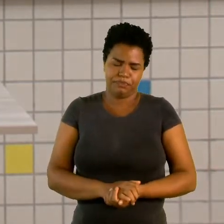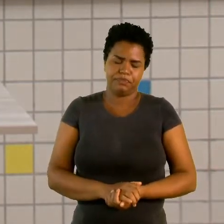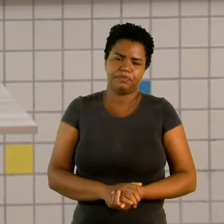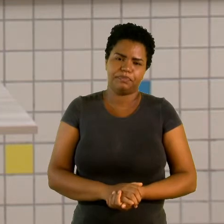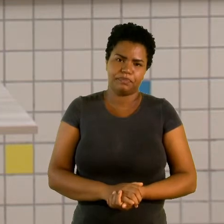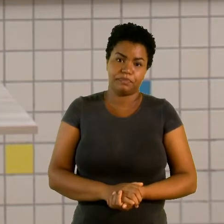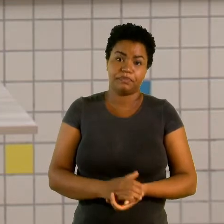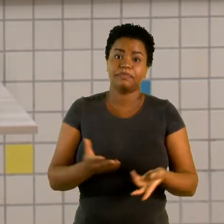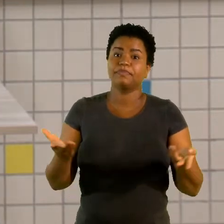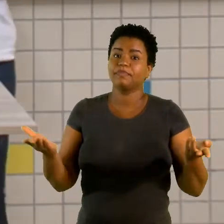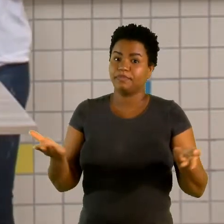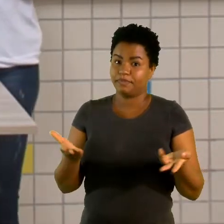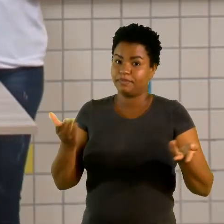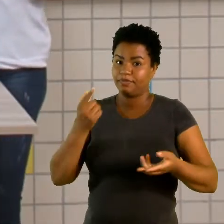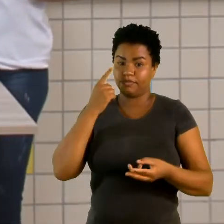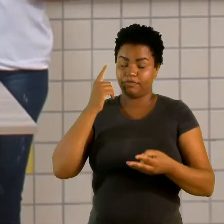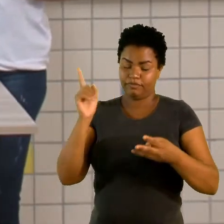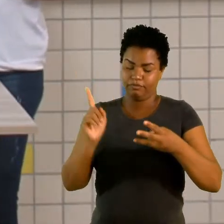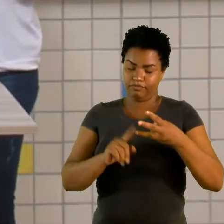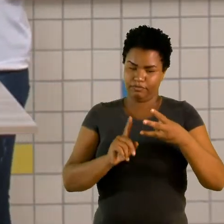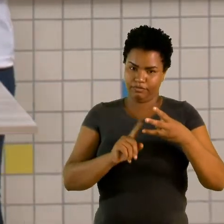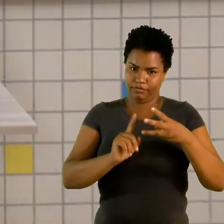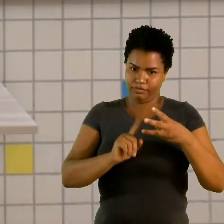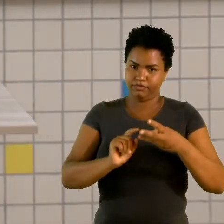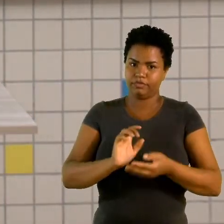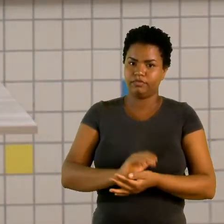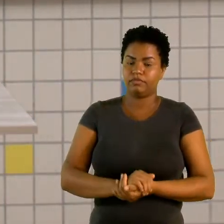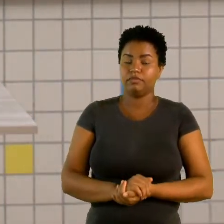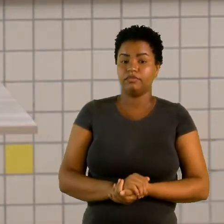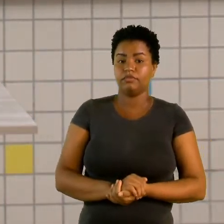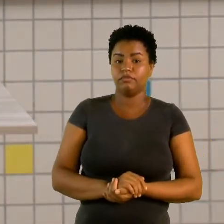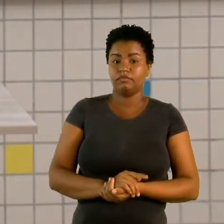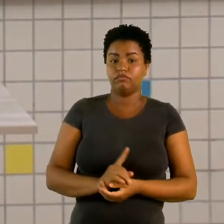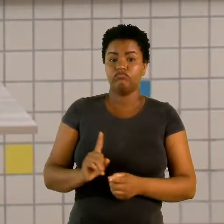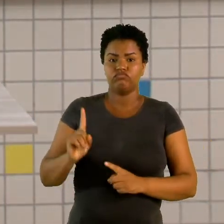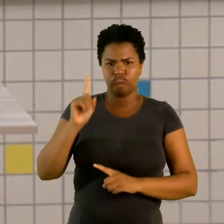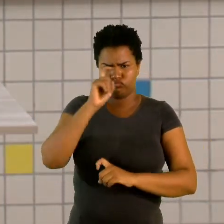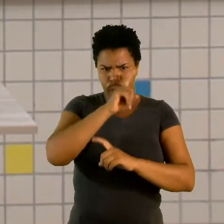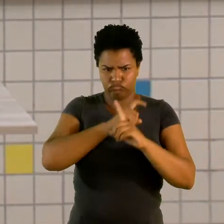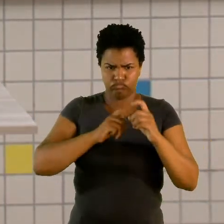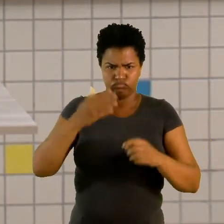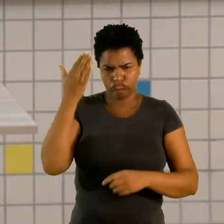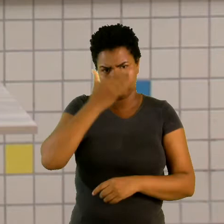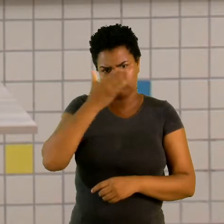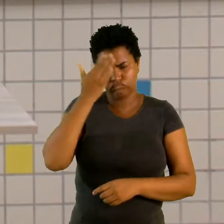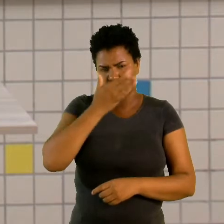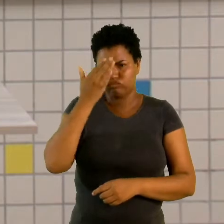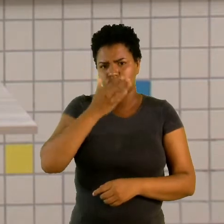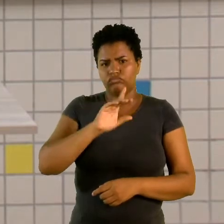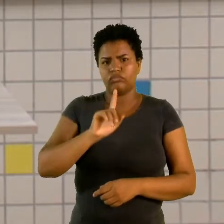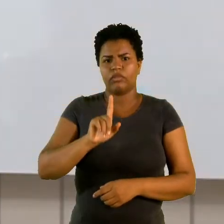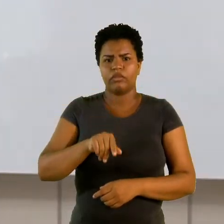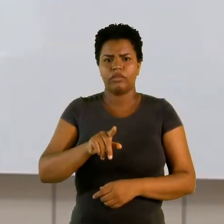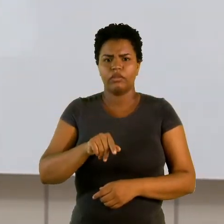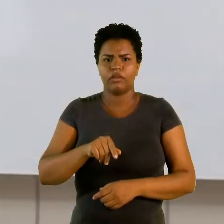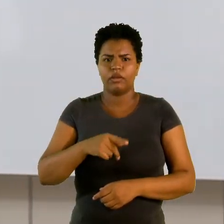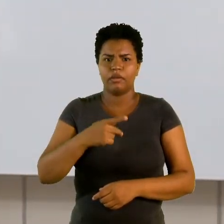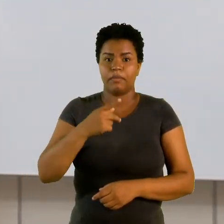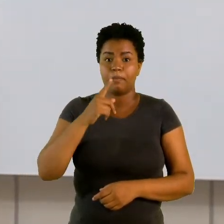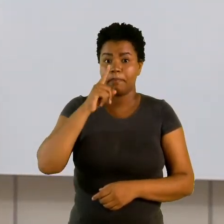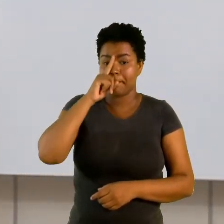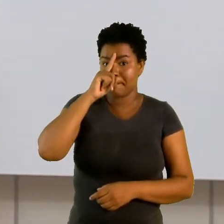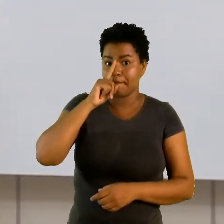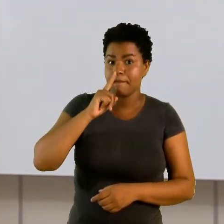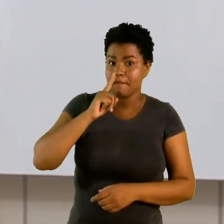o terceiro micro-organismo. Esse terceiro micro-organismo, ele é chamado de